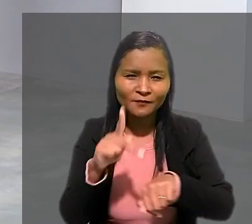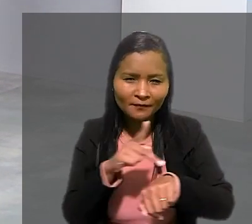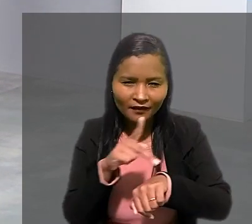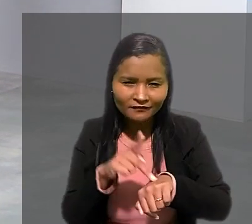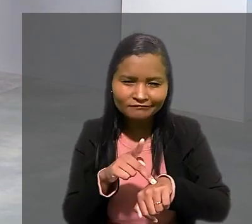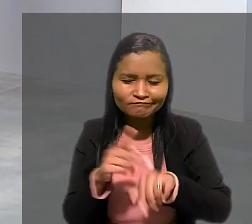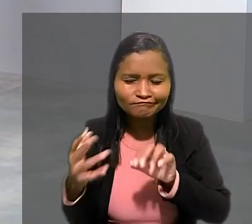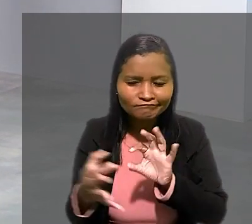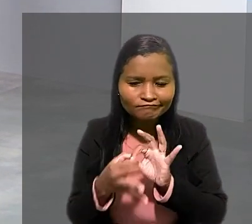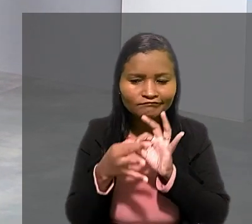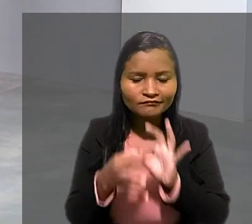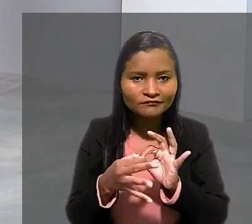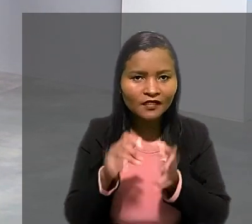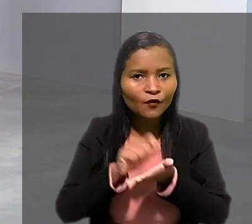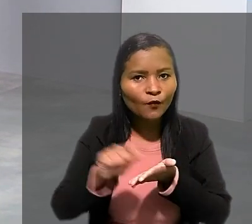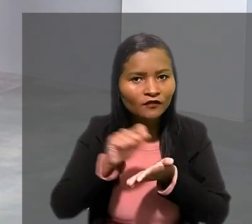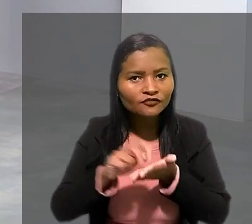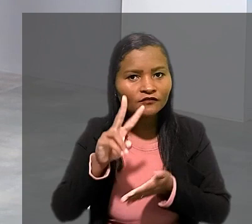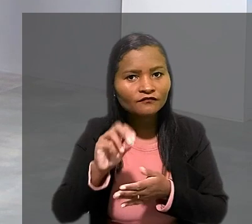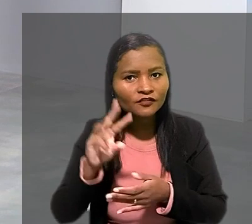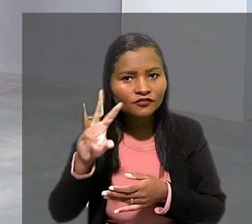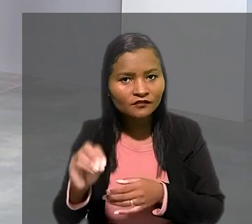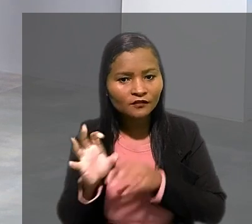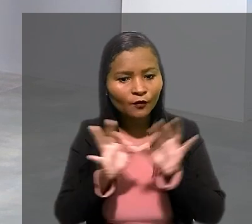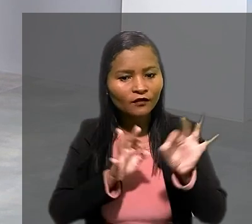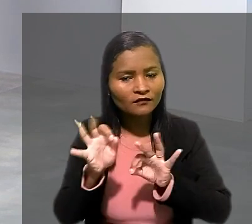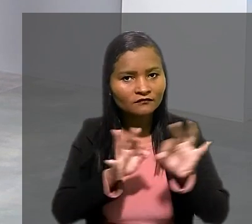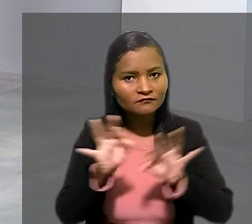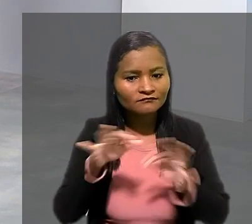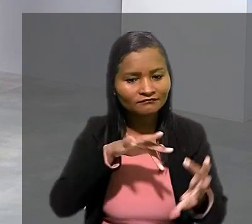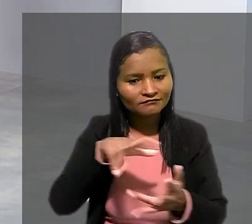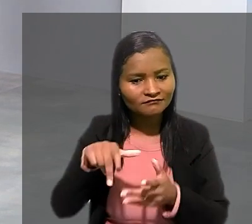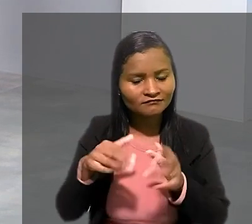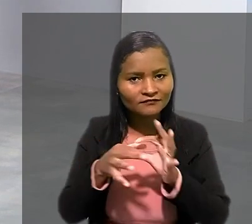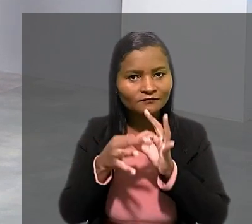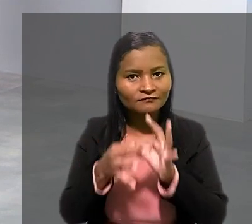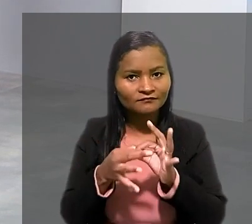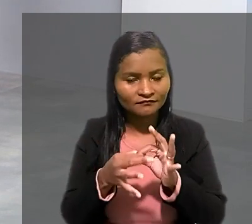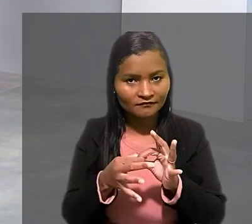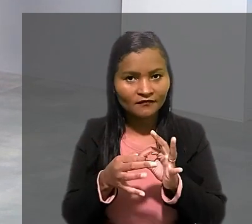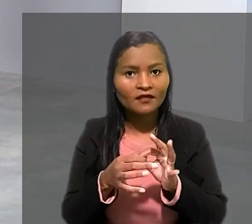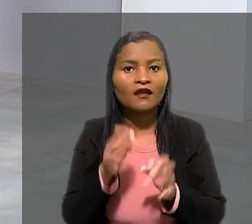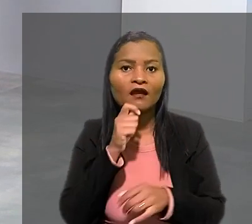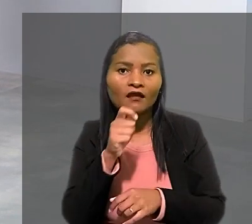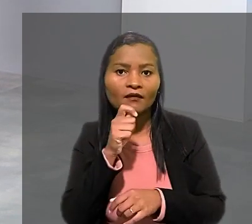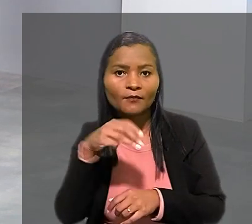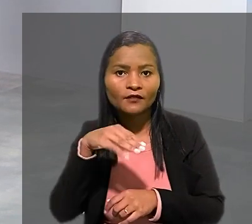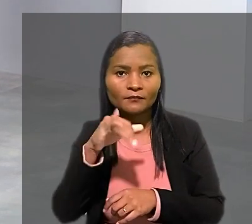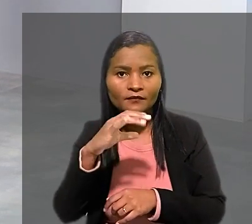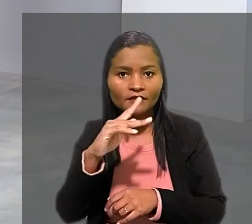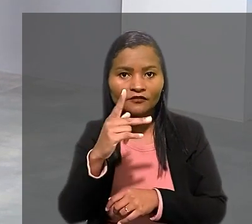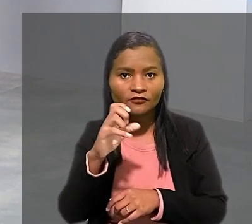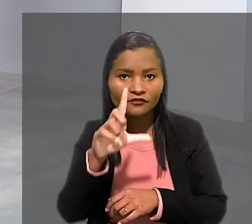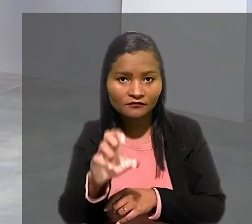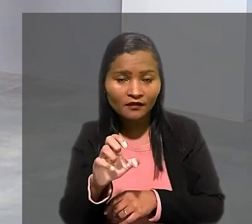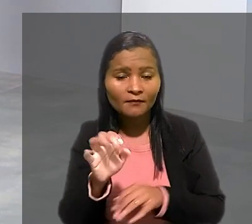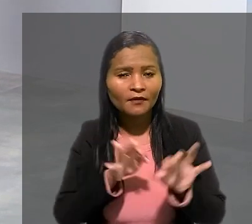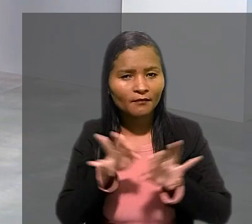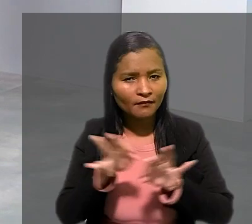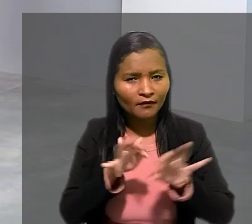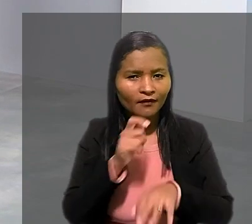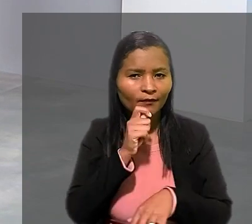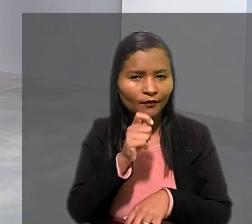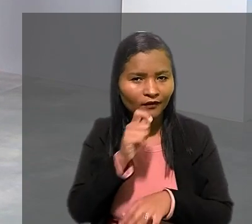país estão em sintonia com a Agenda 2030 da Organização das Nações Unidas. A repórter Michele Chiapa preparou uma